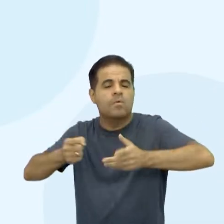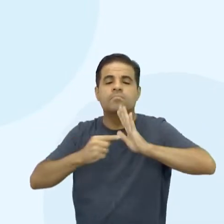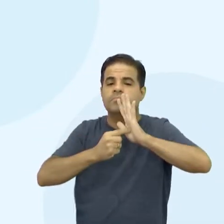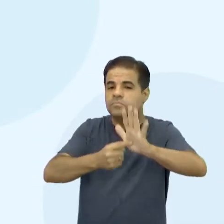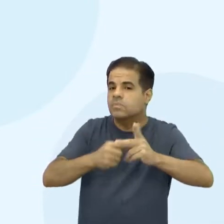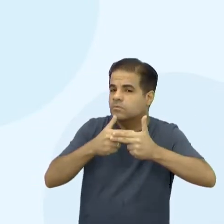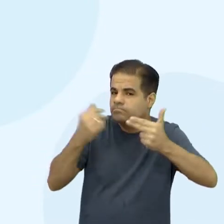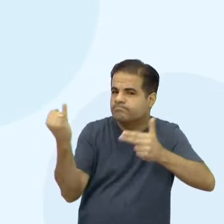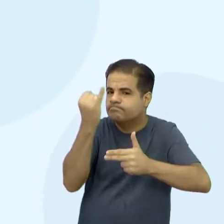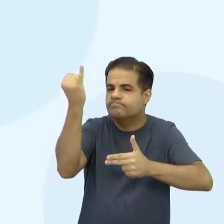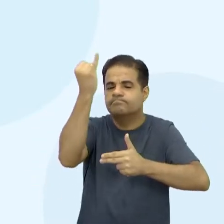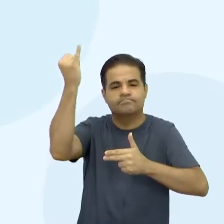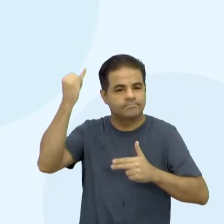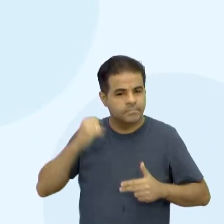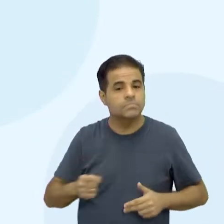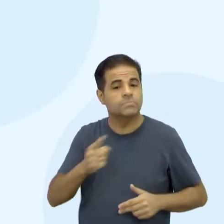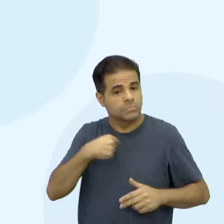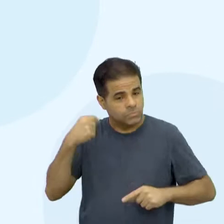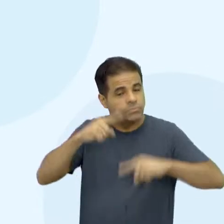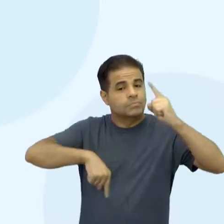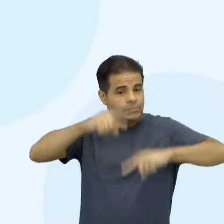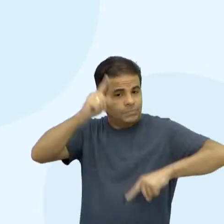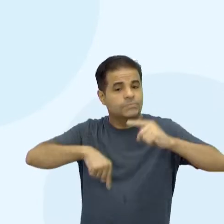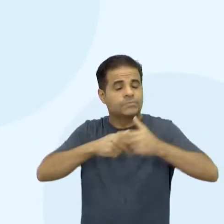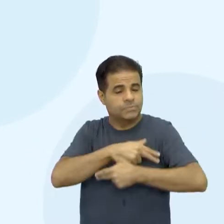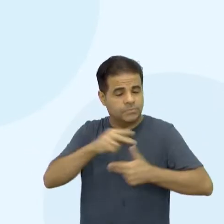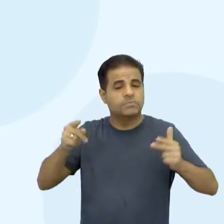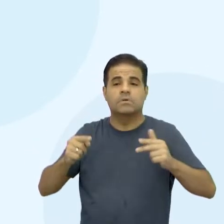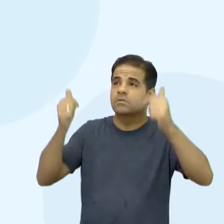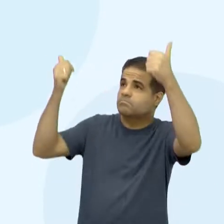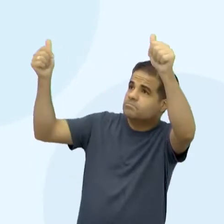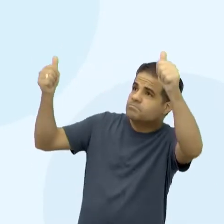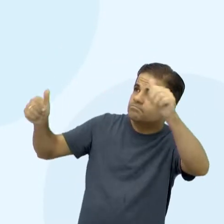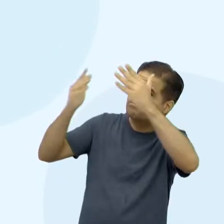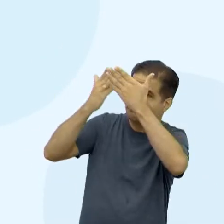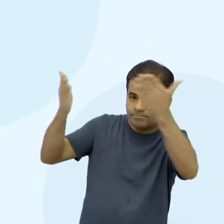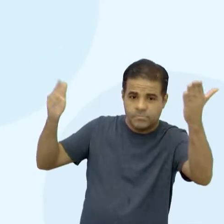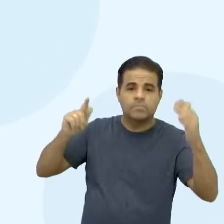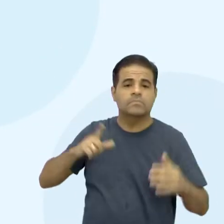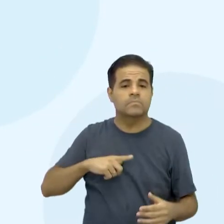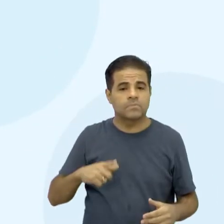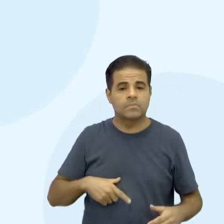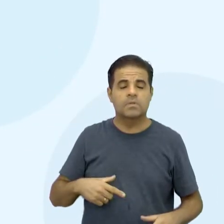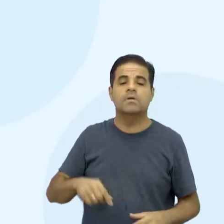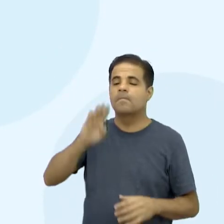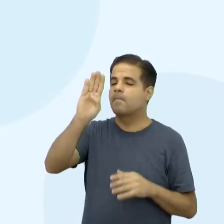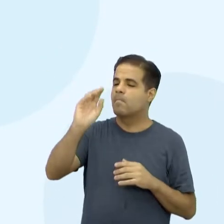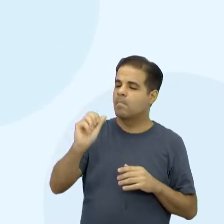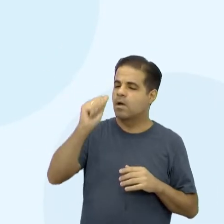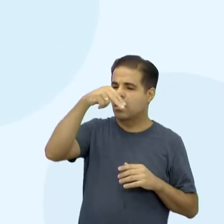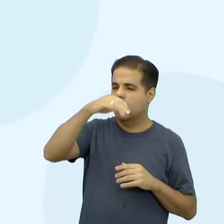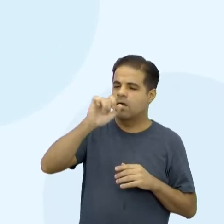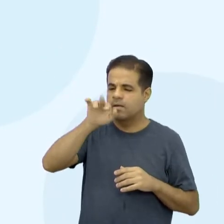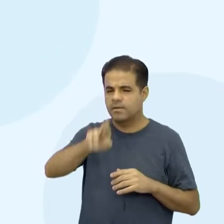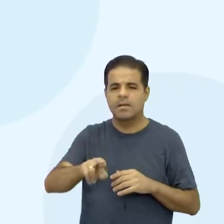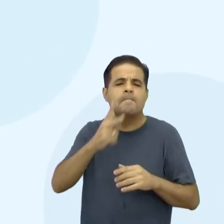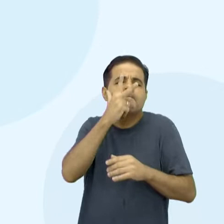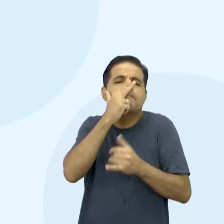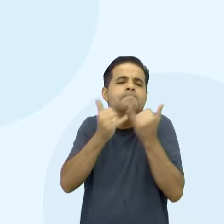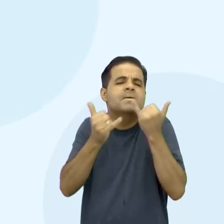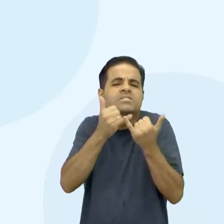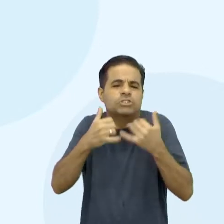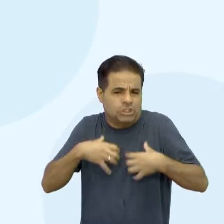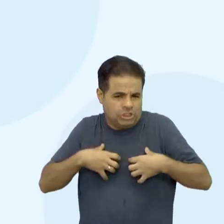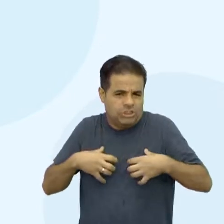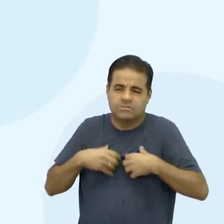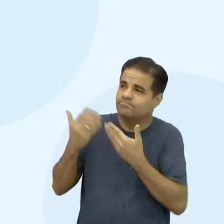mais relevantes aí do nosso produto. Esse é o pôster. Nós temos também o banner, gente, que eles são muito semelhantes,